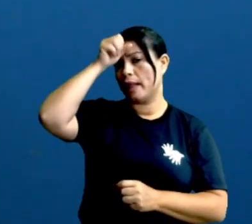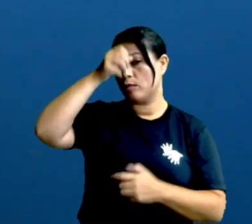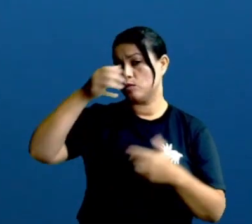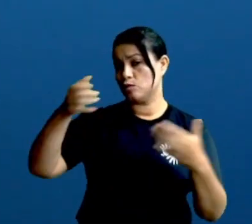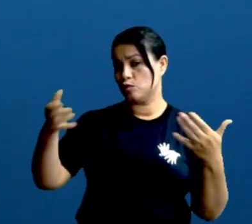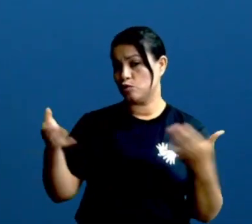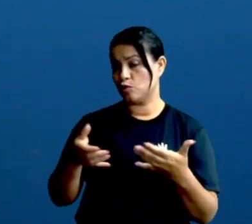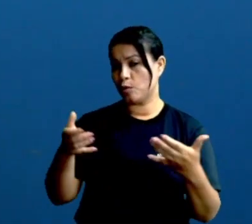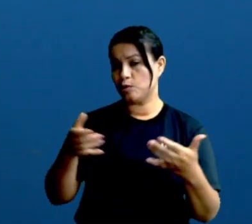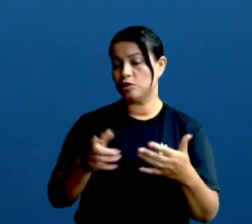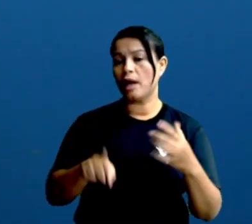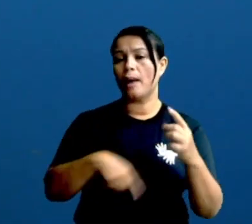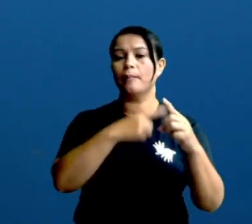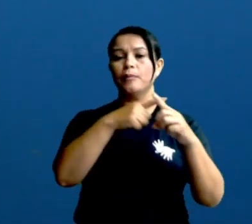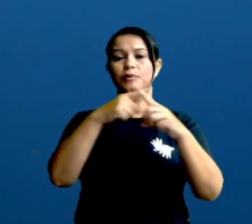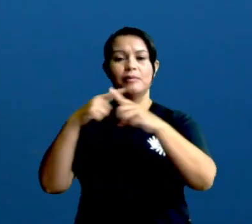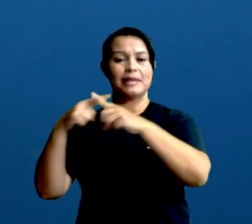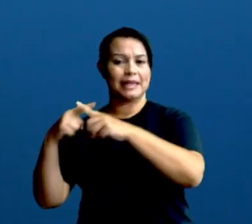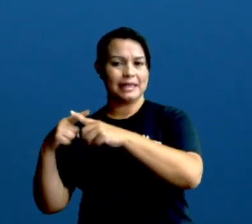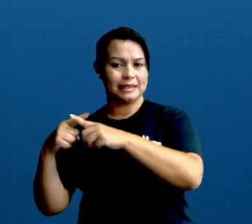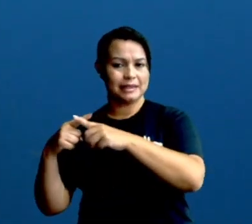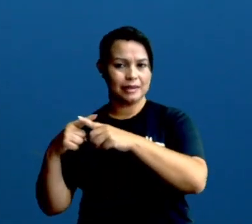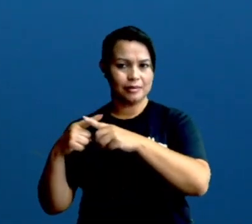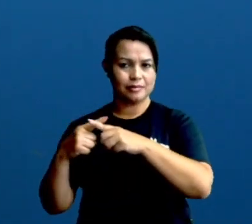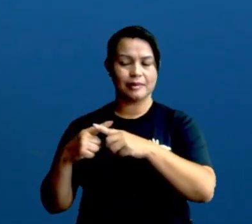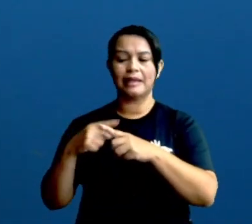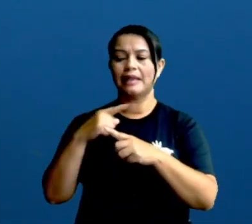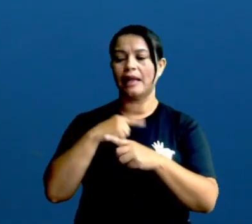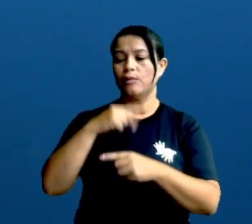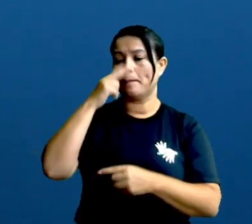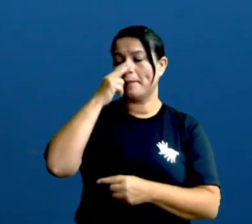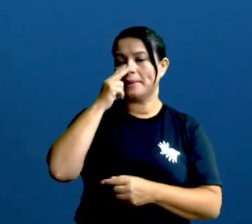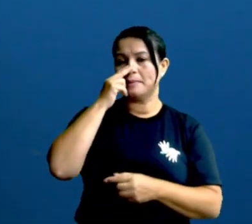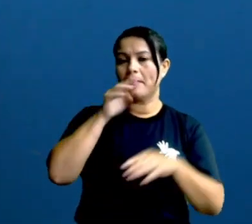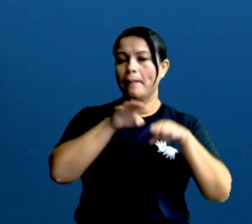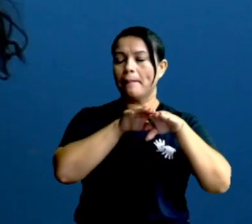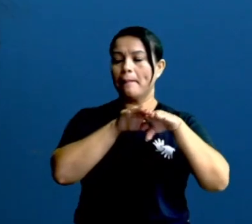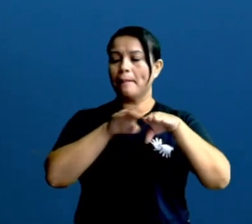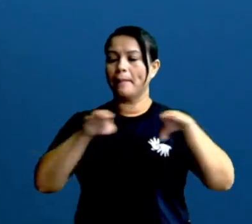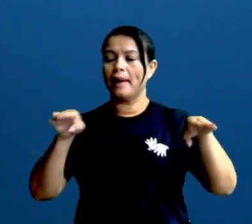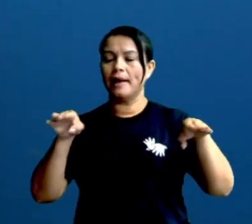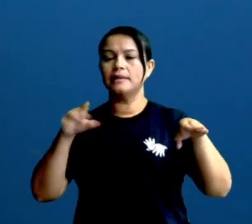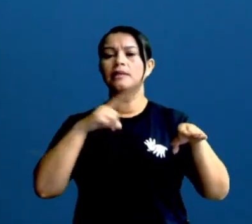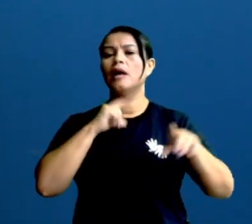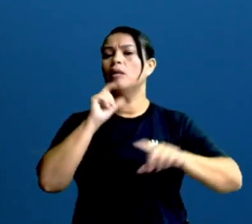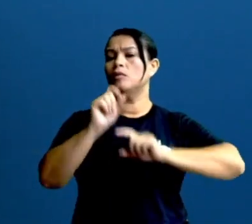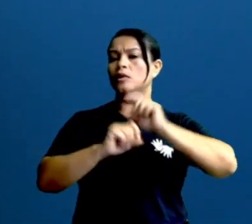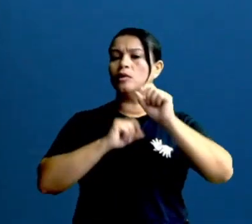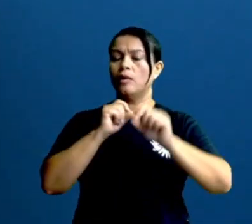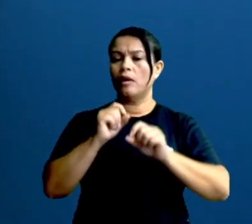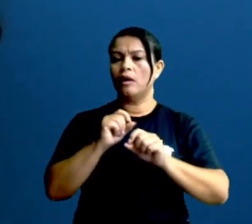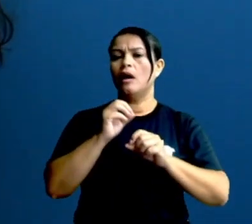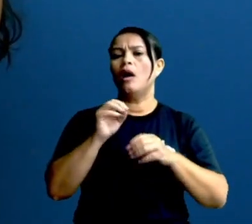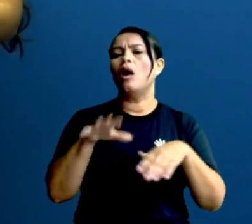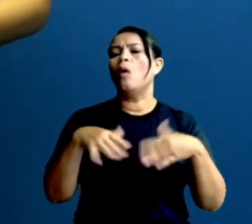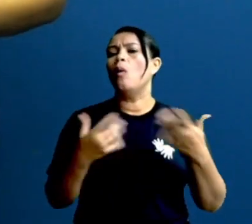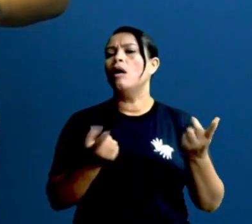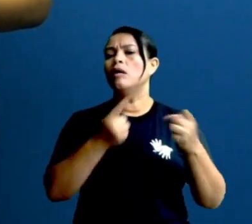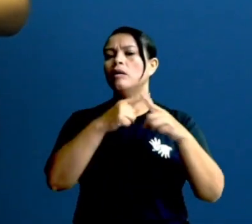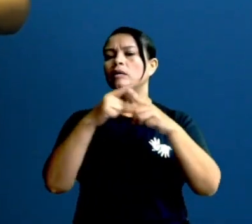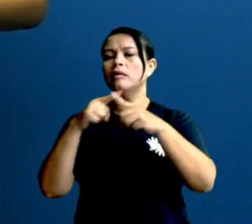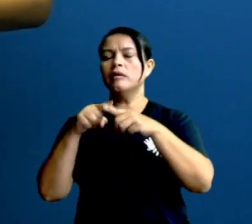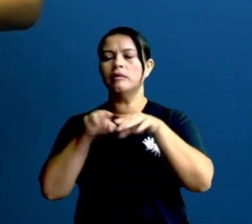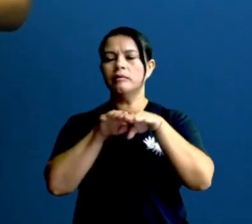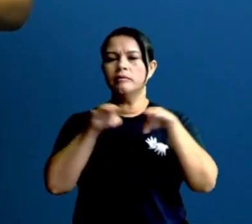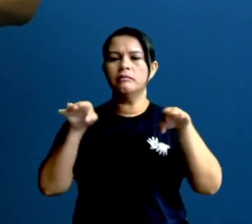Nós aprendemos a multiplicação, né? Isso de mesma base. Tem aqui para vocês, ó, quando é a multiplicação de mesma